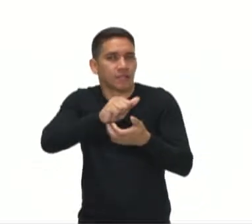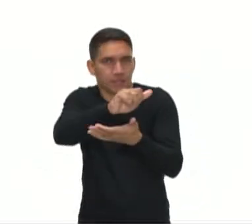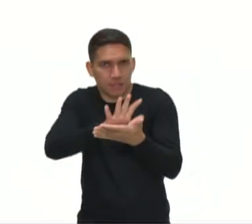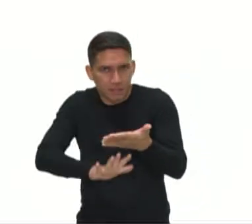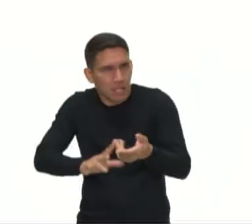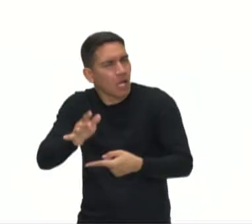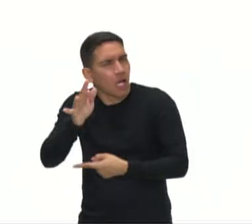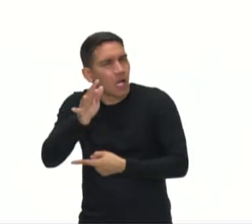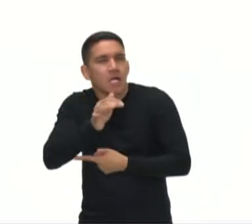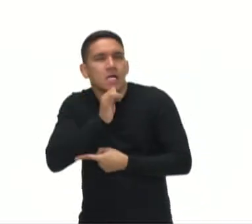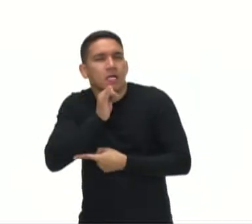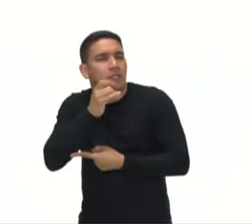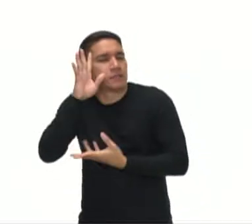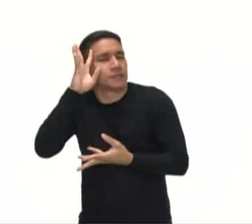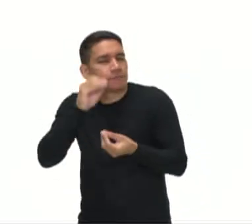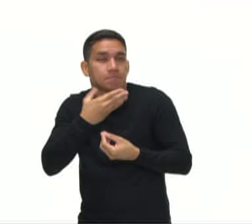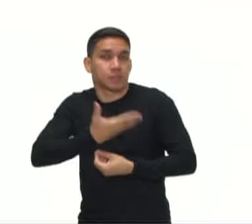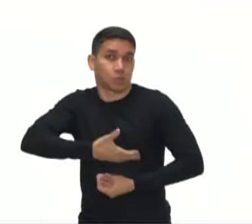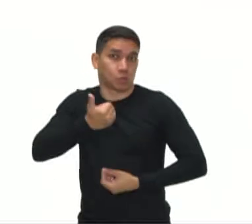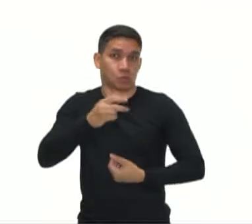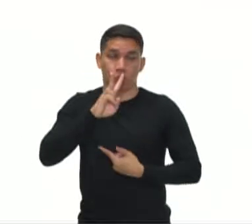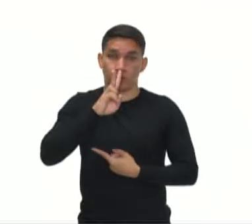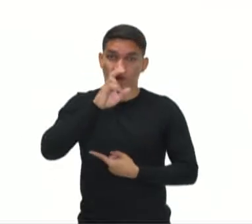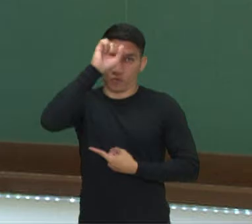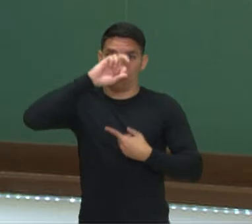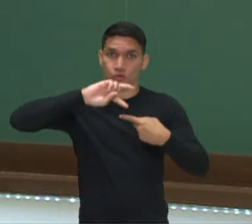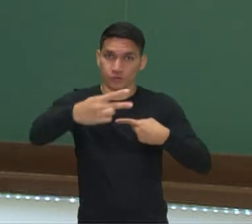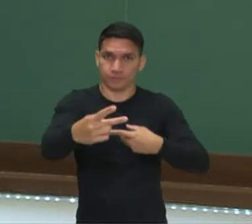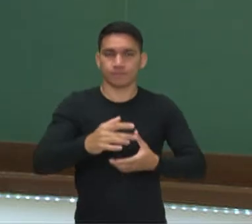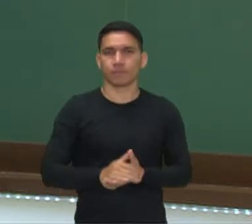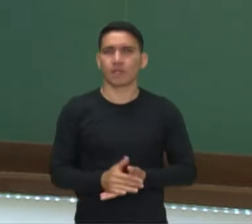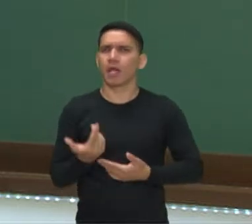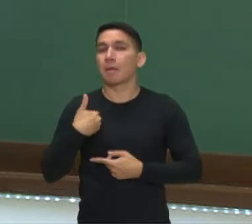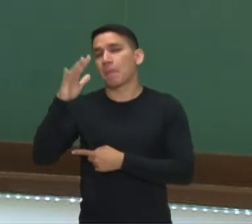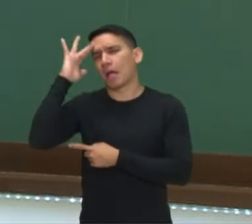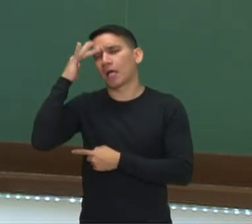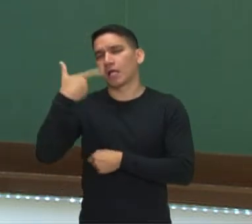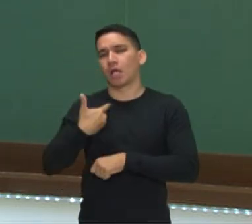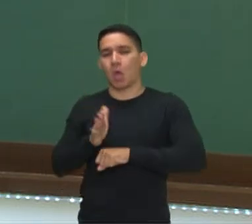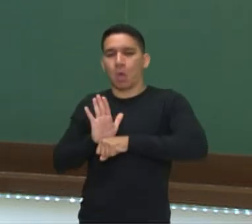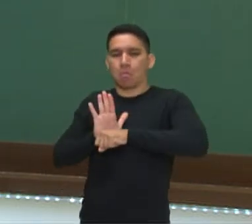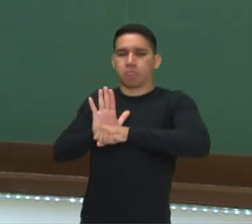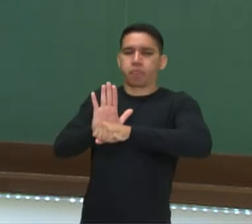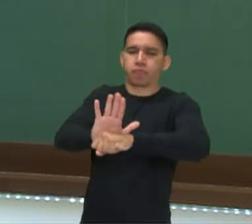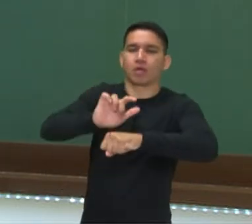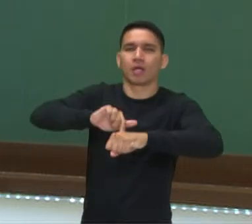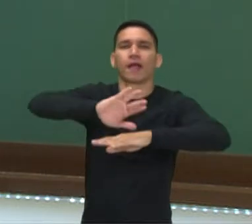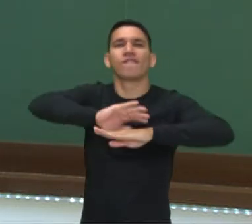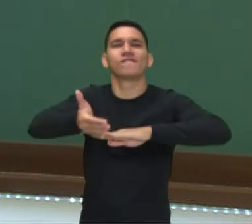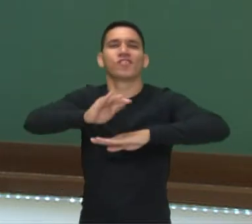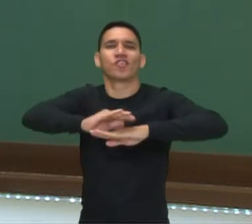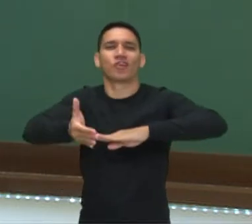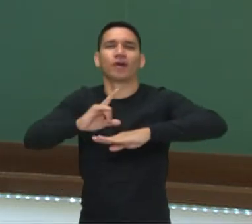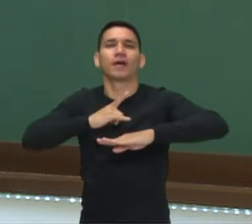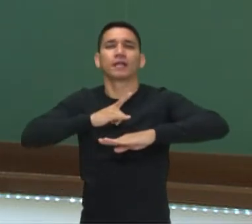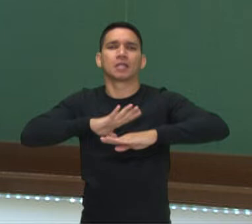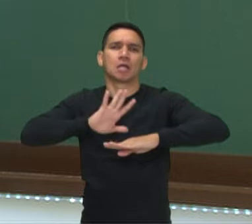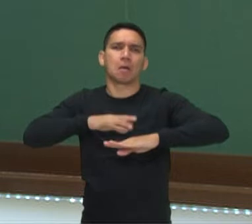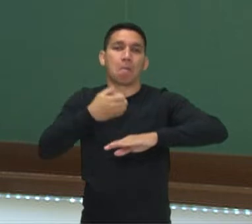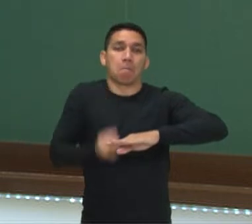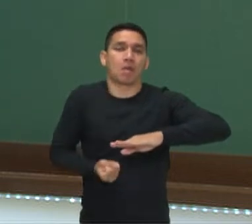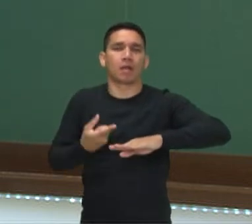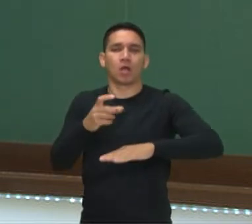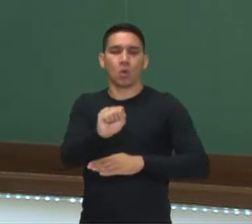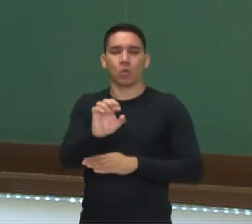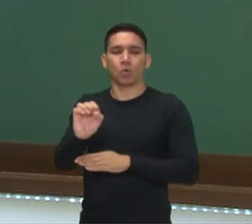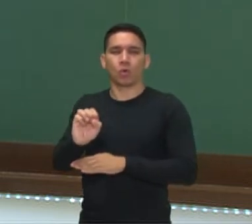para vocês entenderem um pouquinho sobre força resultante. Imagina o seguinte, eu estou empurrando aqui um Fusca, que tem uma massa de 800